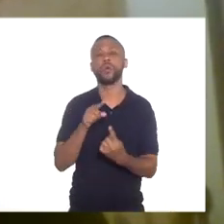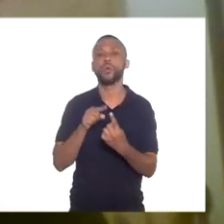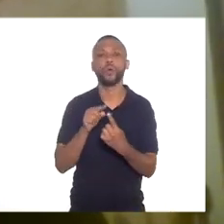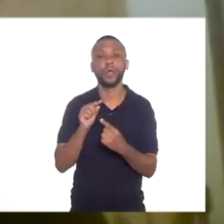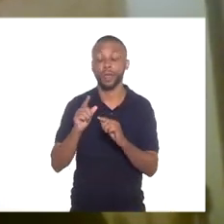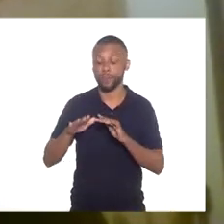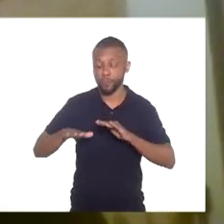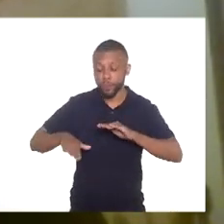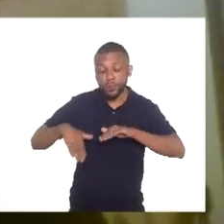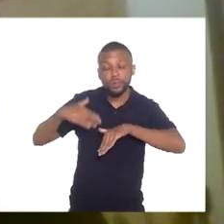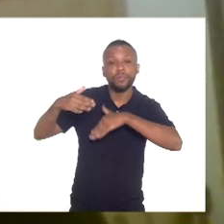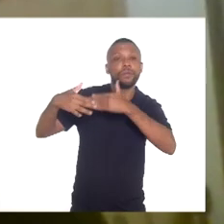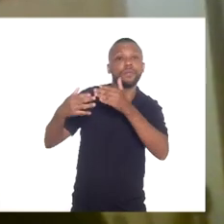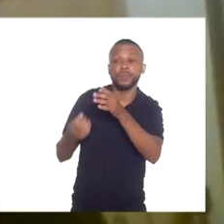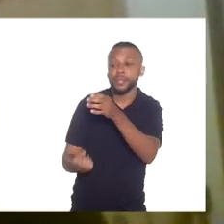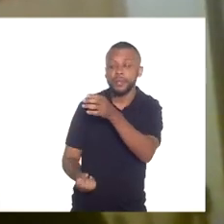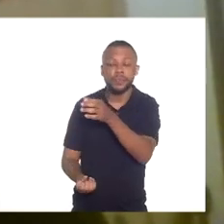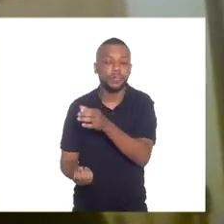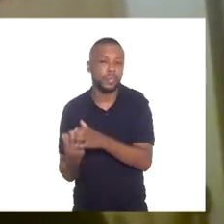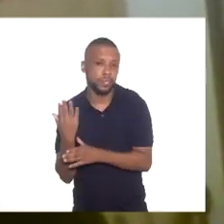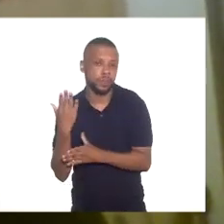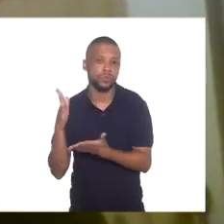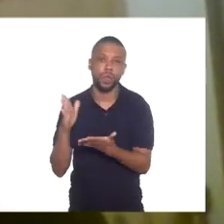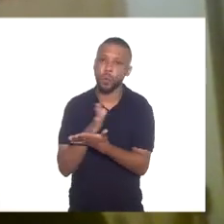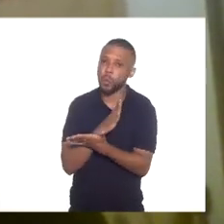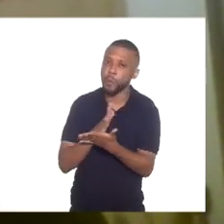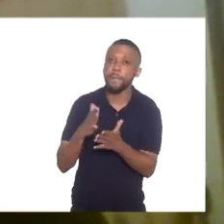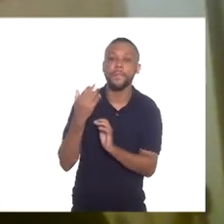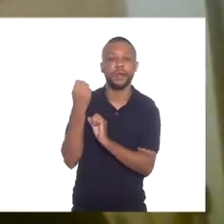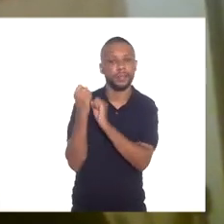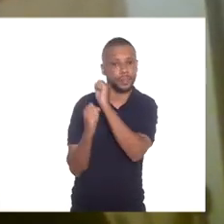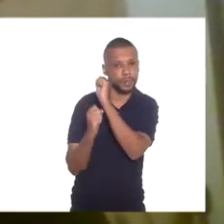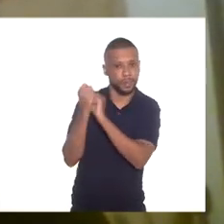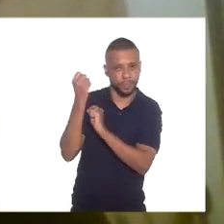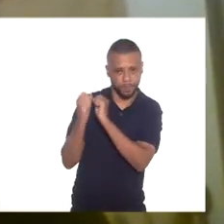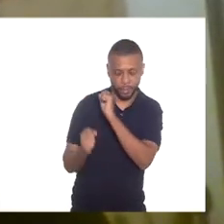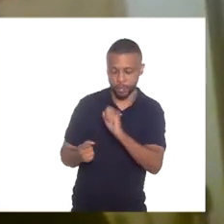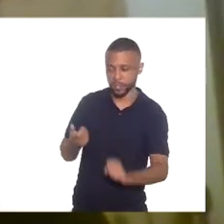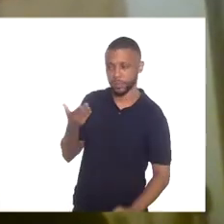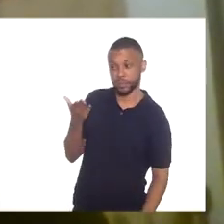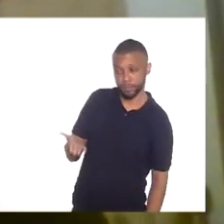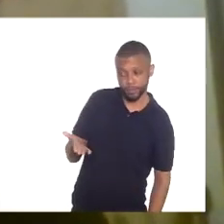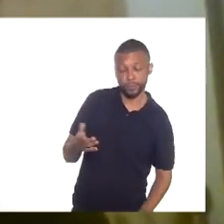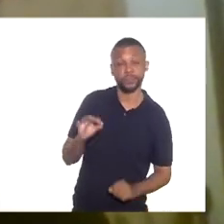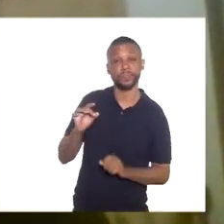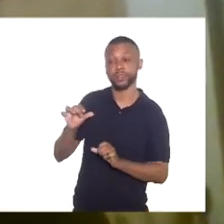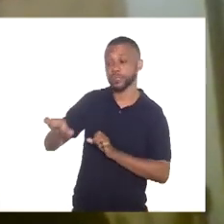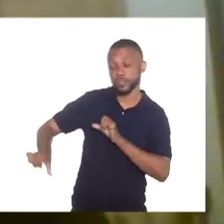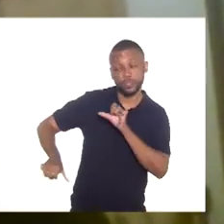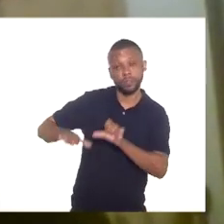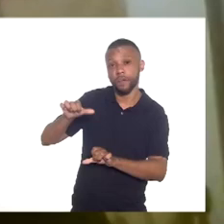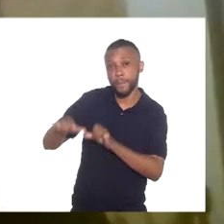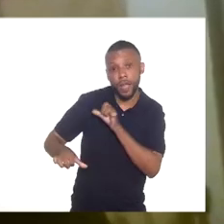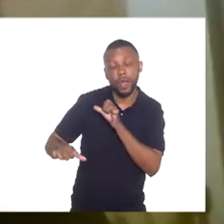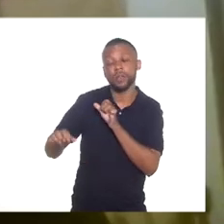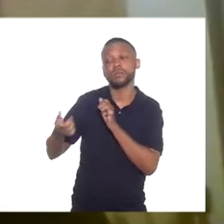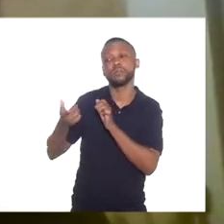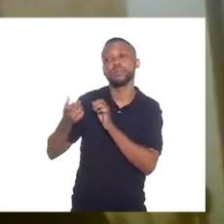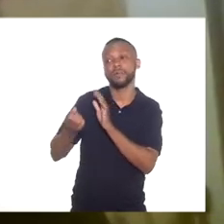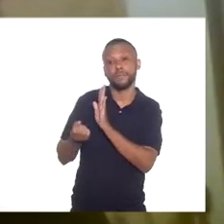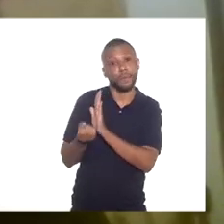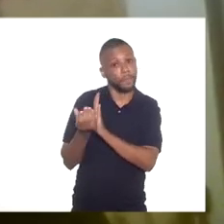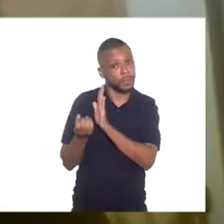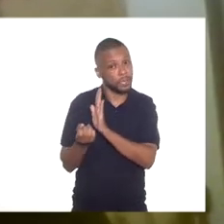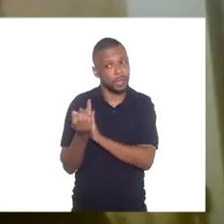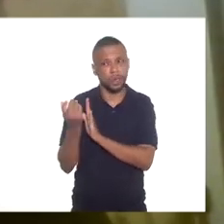desenvolvimento de algumas dessas empresas que se tornaram fabricantes de